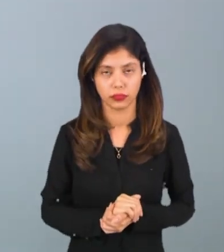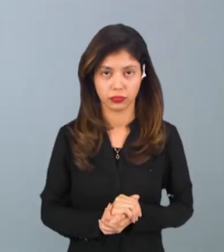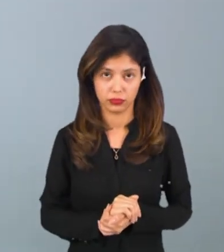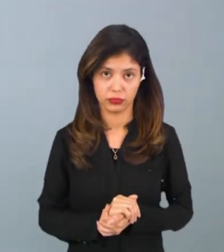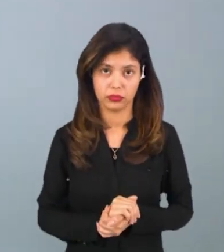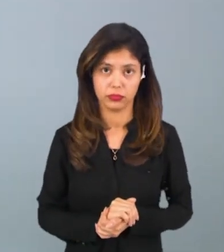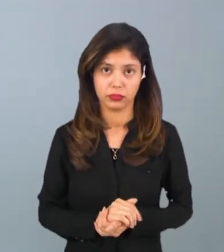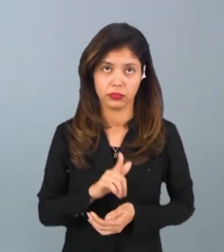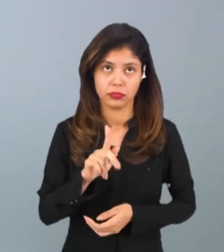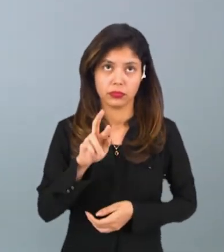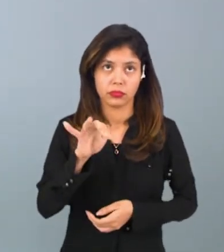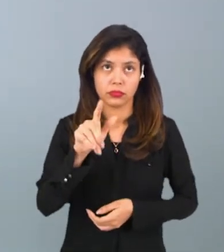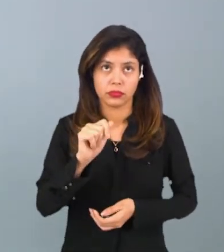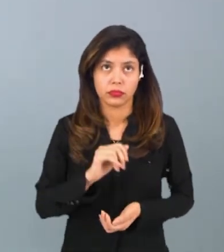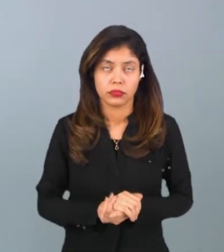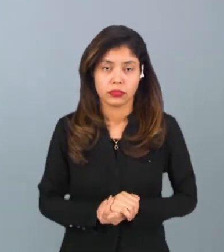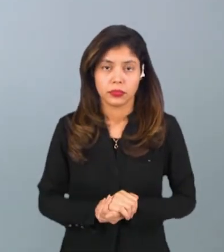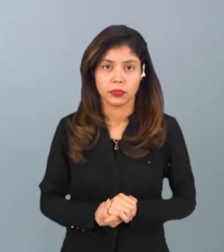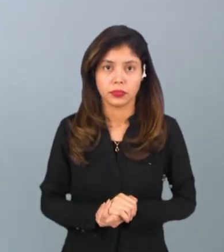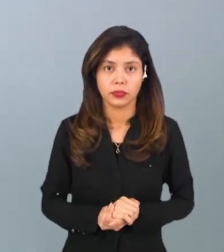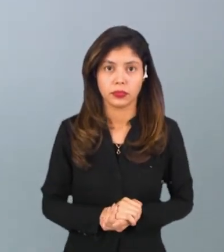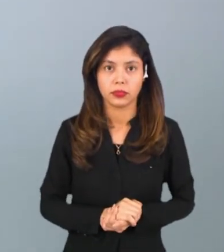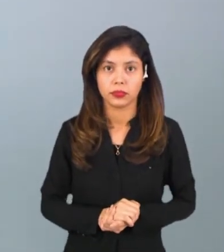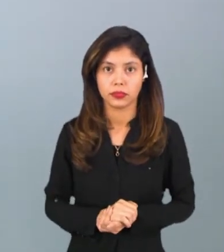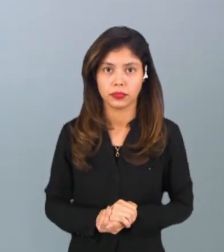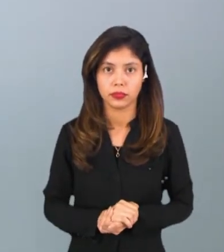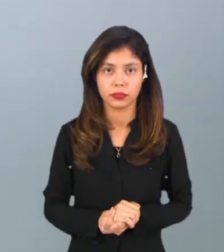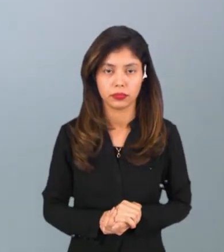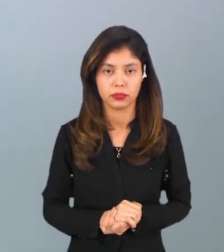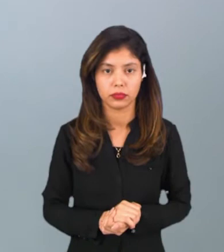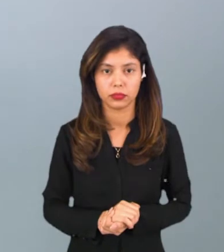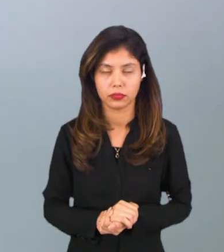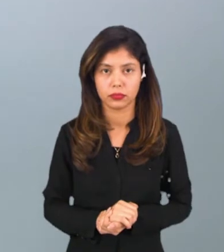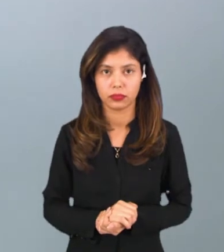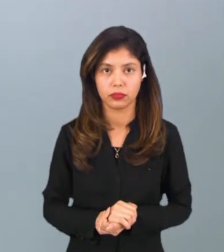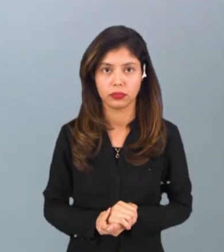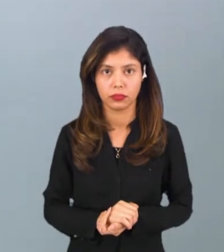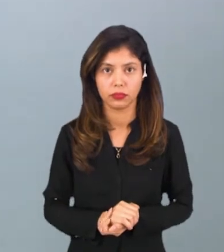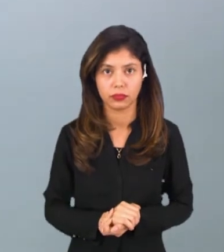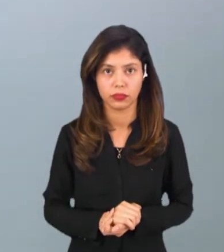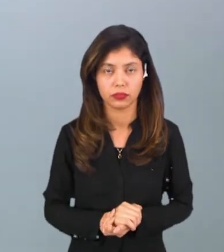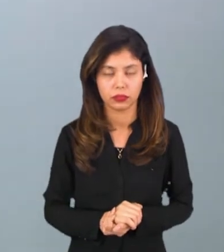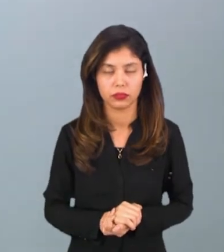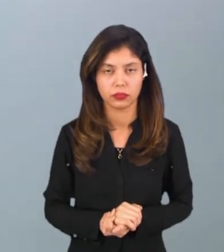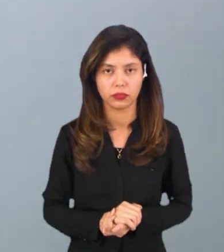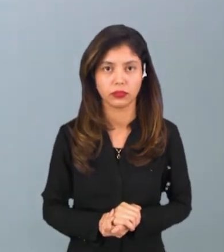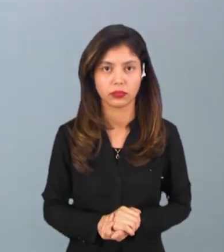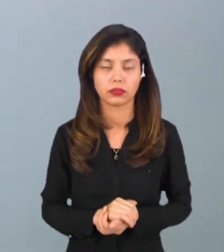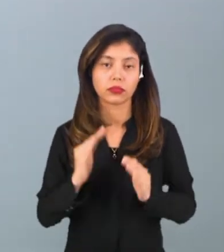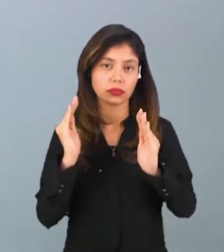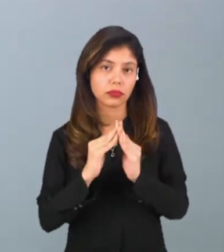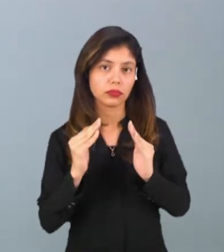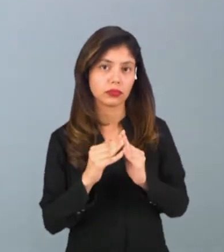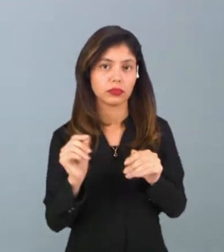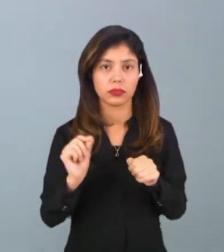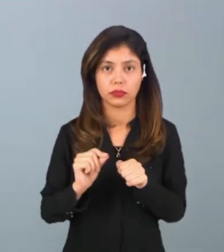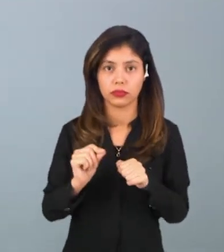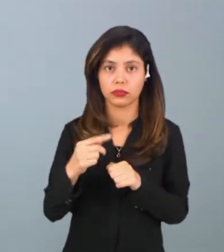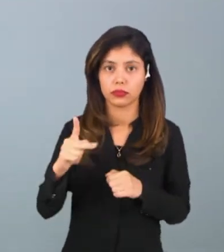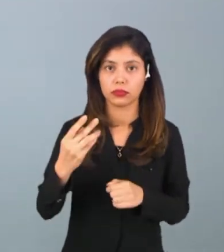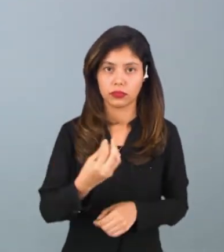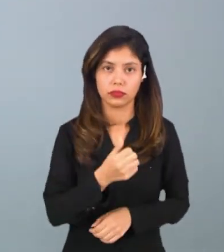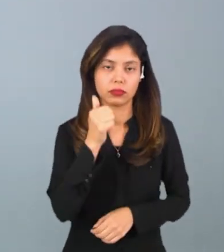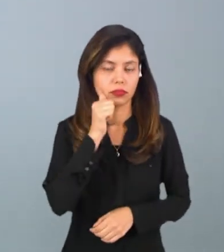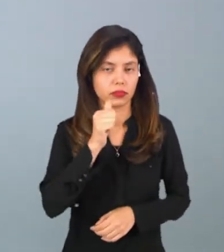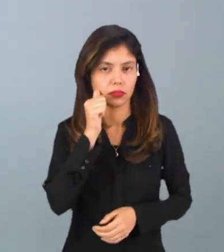Gabriel González Videla, tá? E no Chile é possível visitar a casa que ele fez para sua mulher,